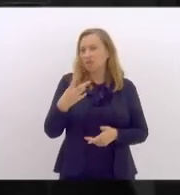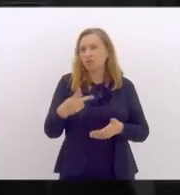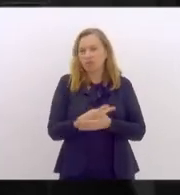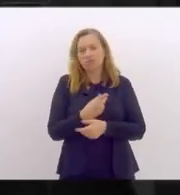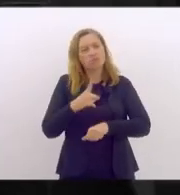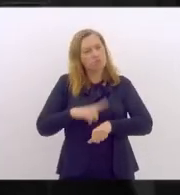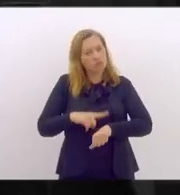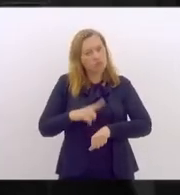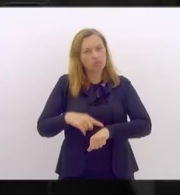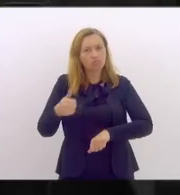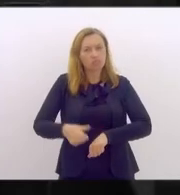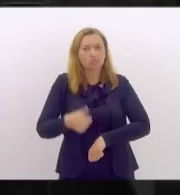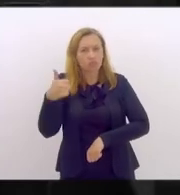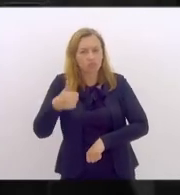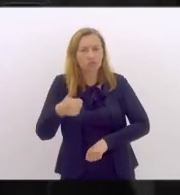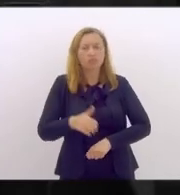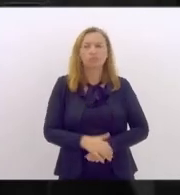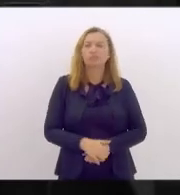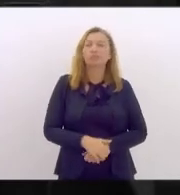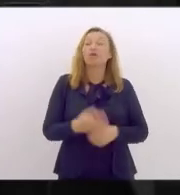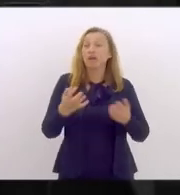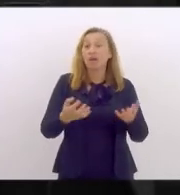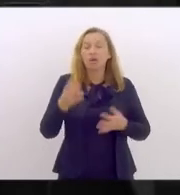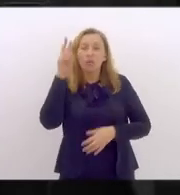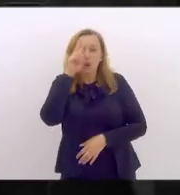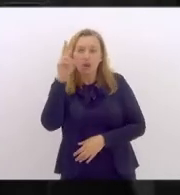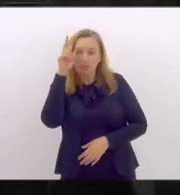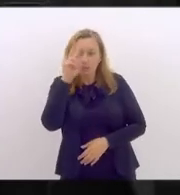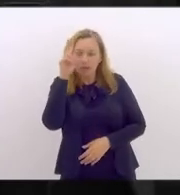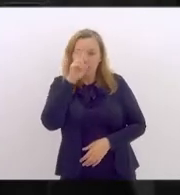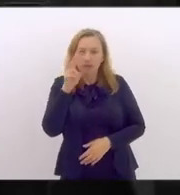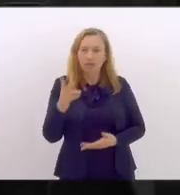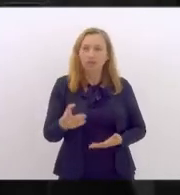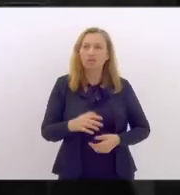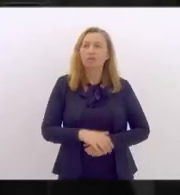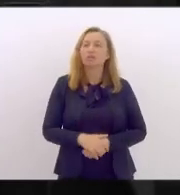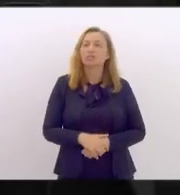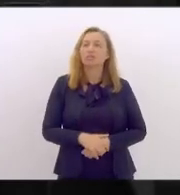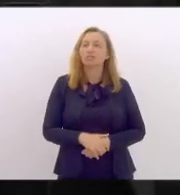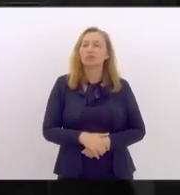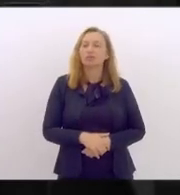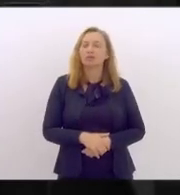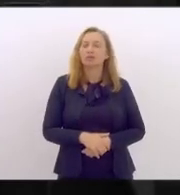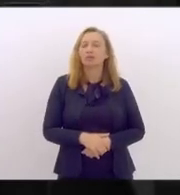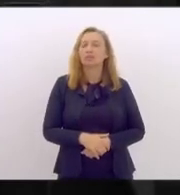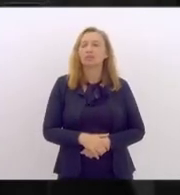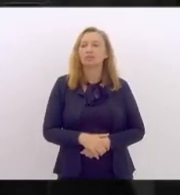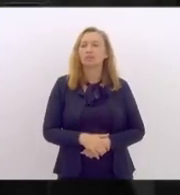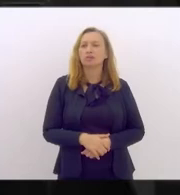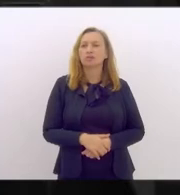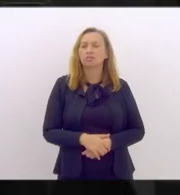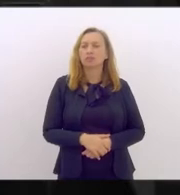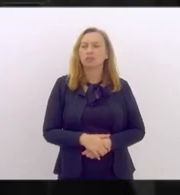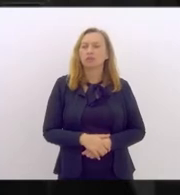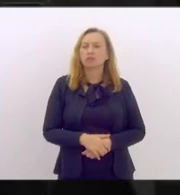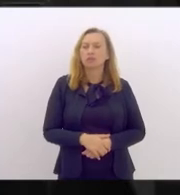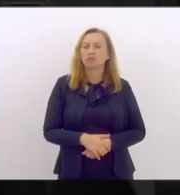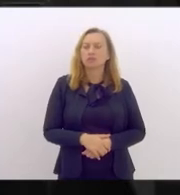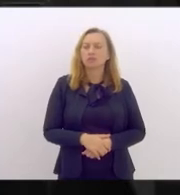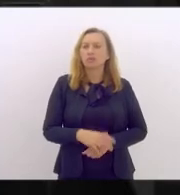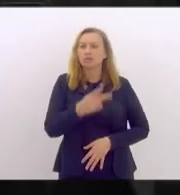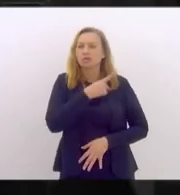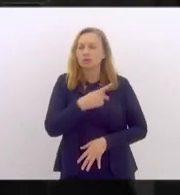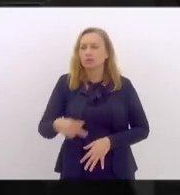em primeiro lugar quero lembrar os ataques recorrentes feitos pelo presidente